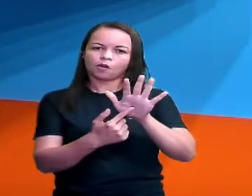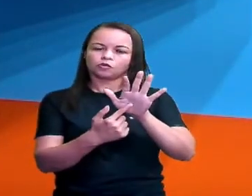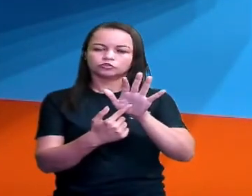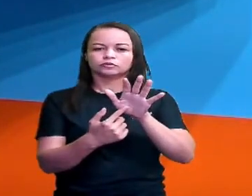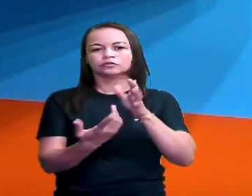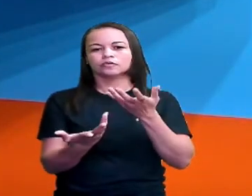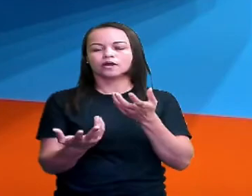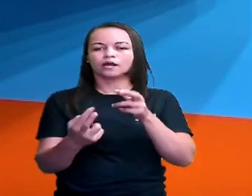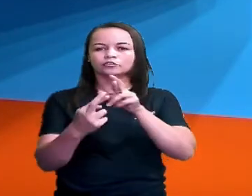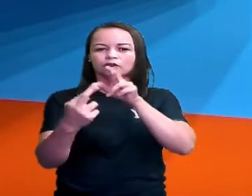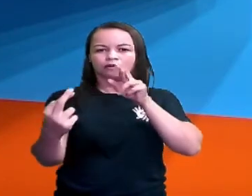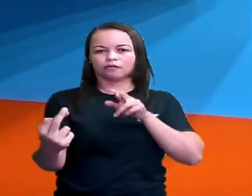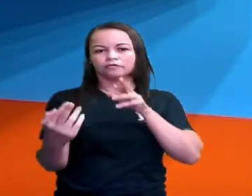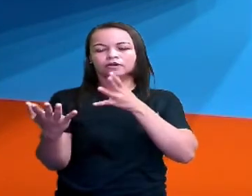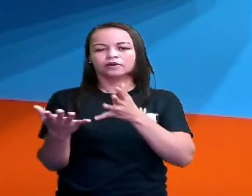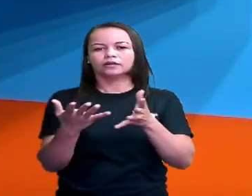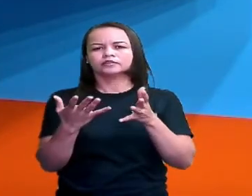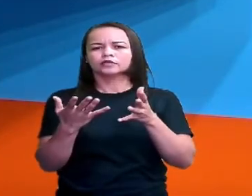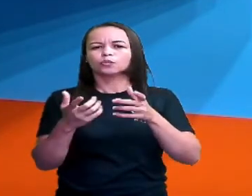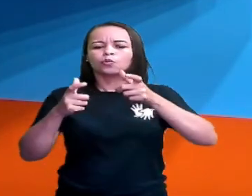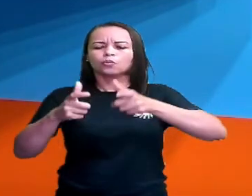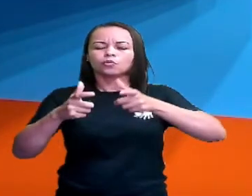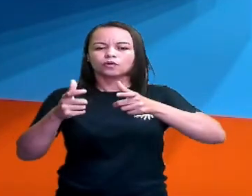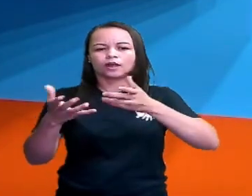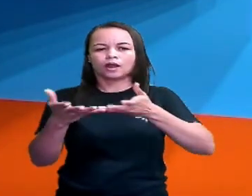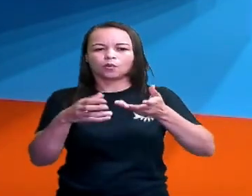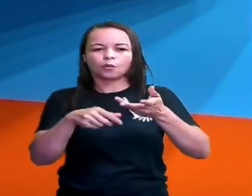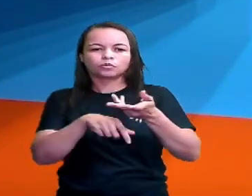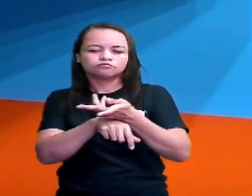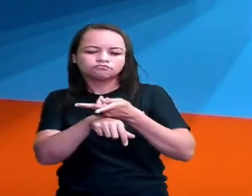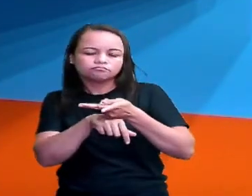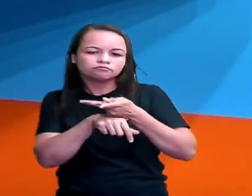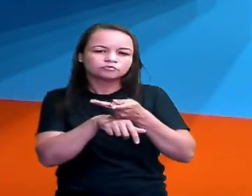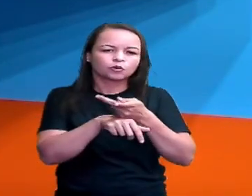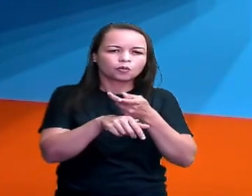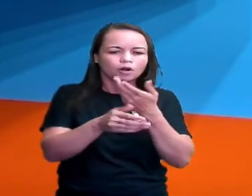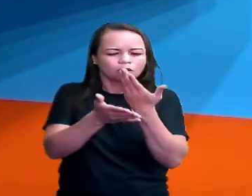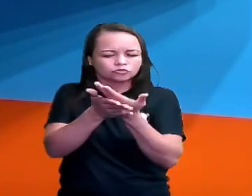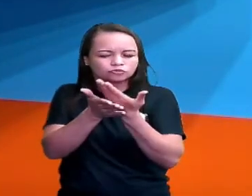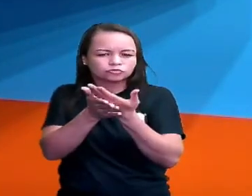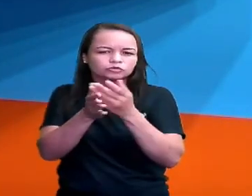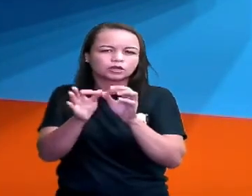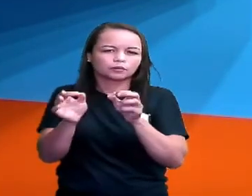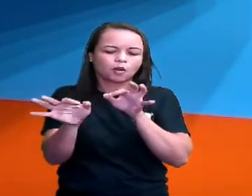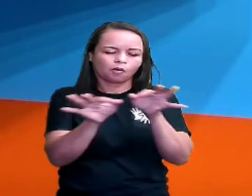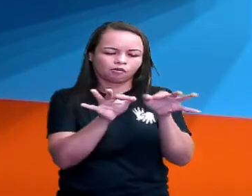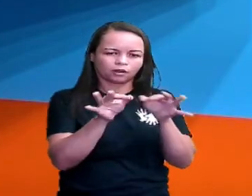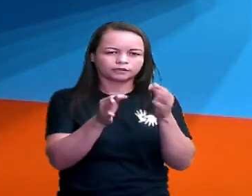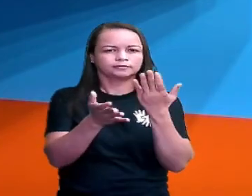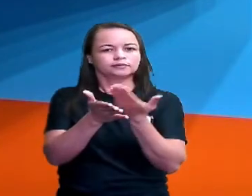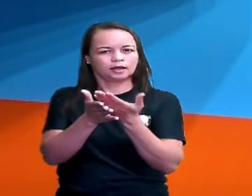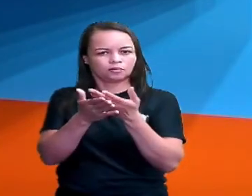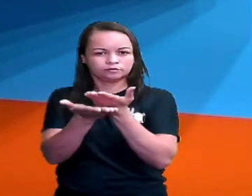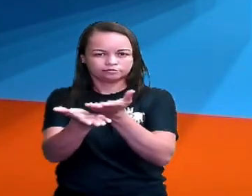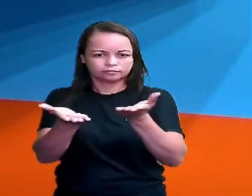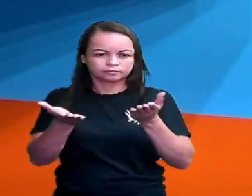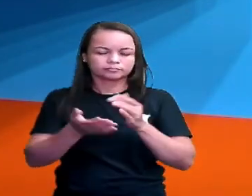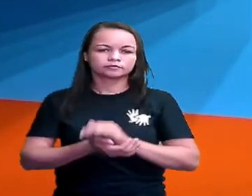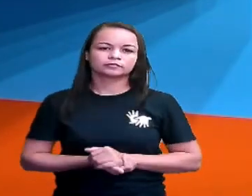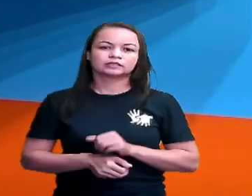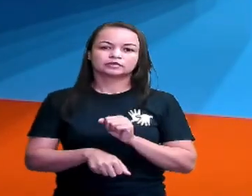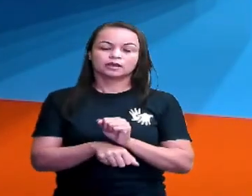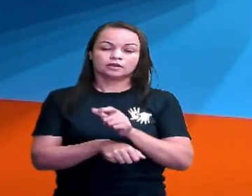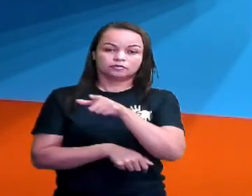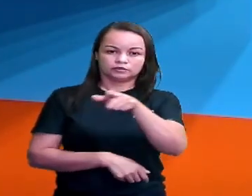referências, certo? De onde nós buscamos, né? As fontes que nós buscamos para preparar essa aula para vocês. Eu espero que vocês